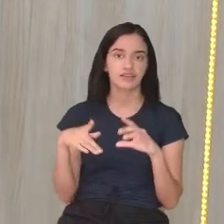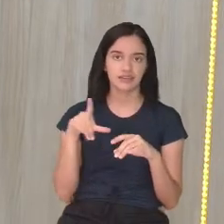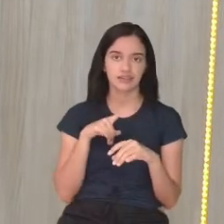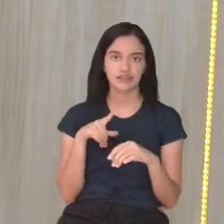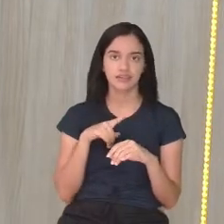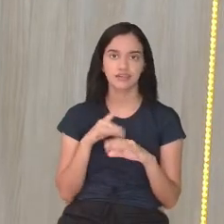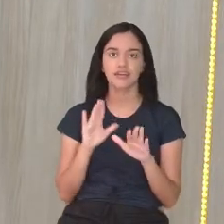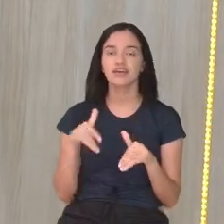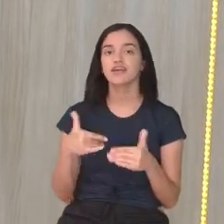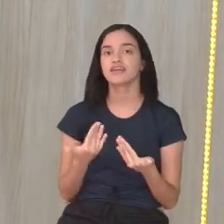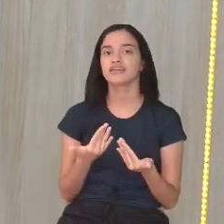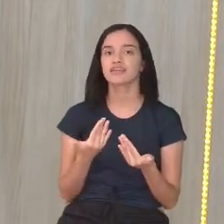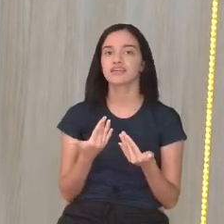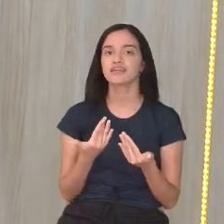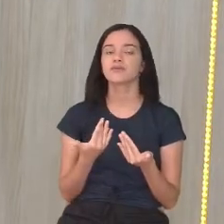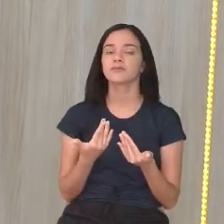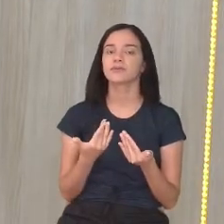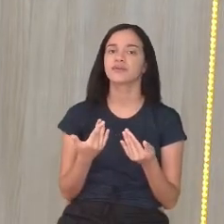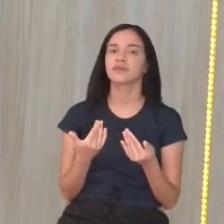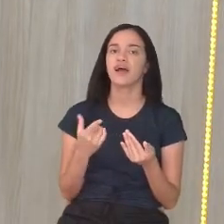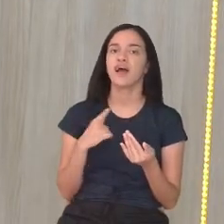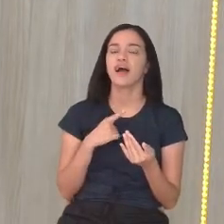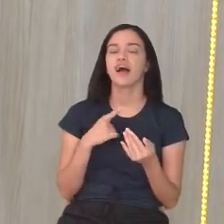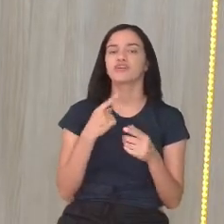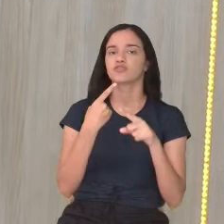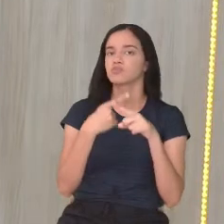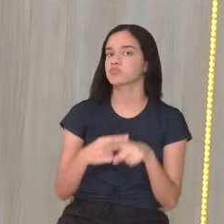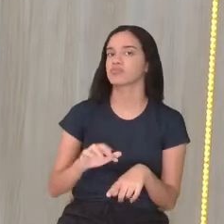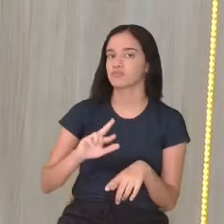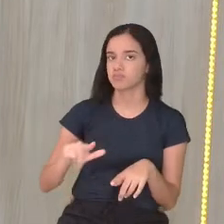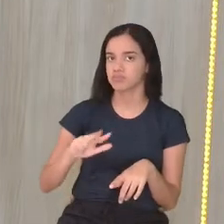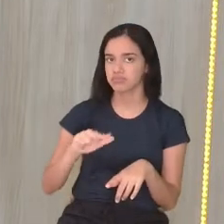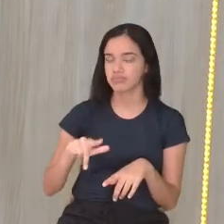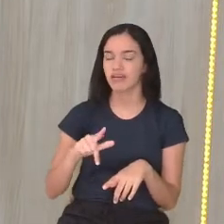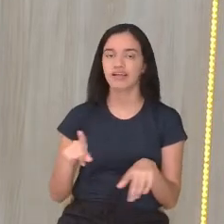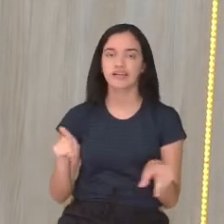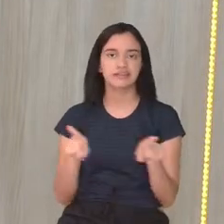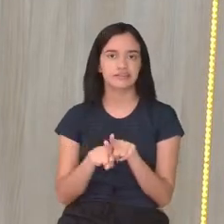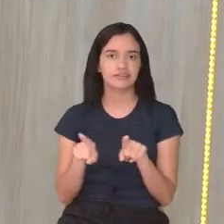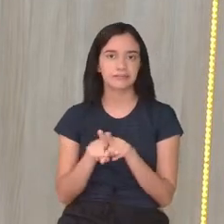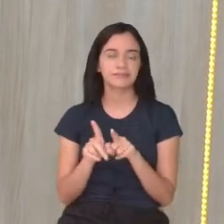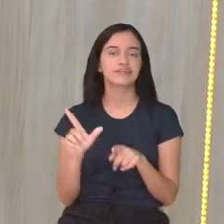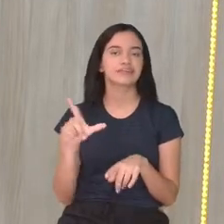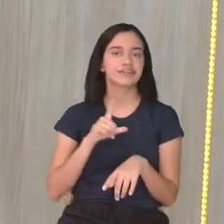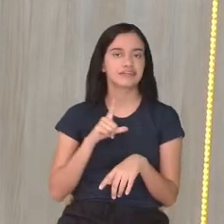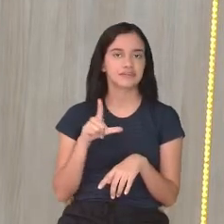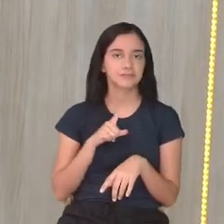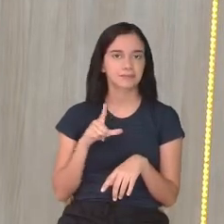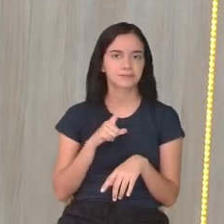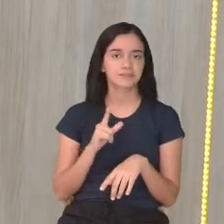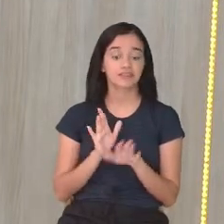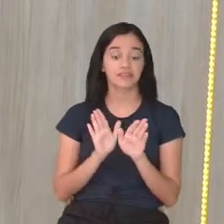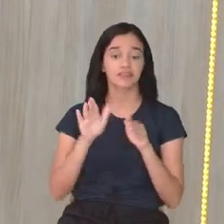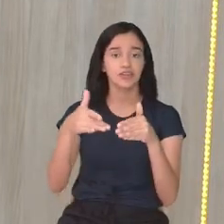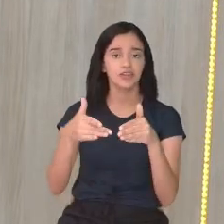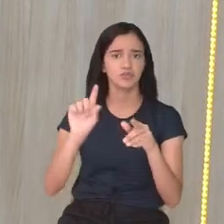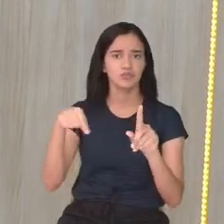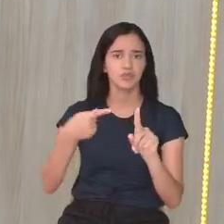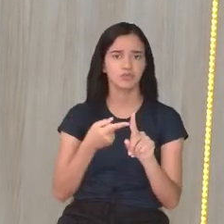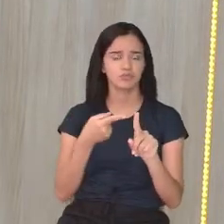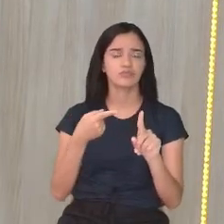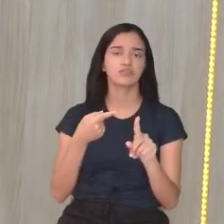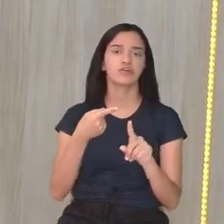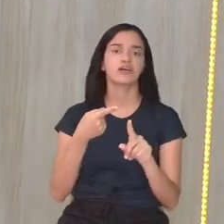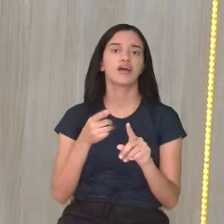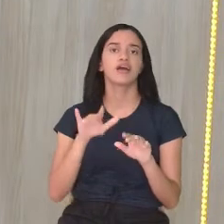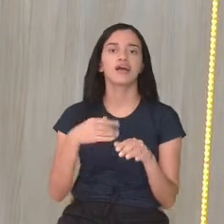tem. Assim como as não competitivas também têm os seus objetivos específicos, né?